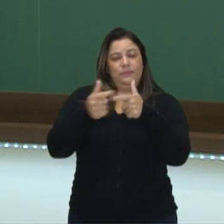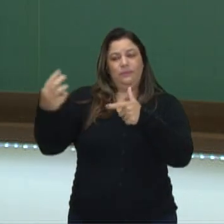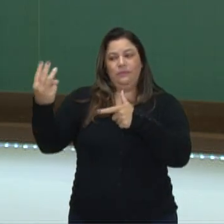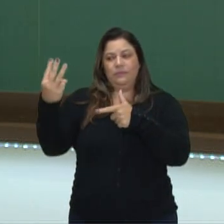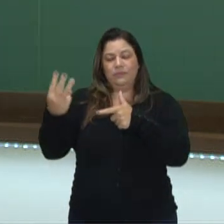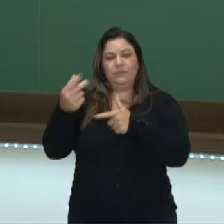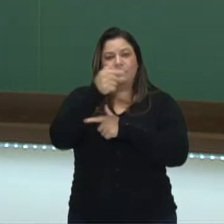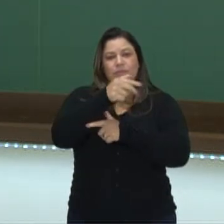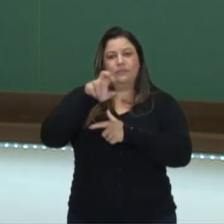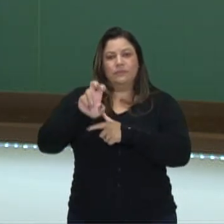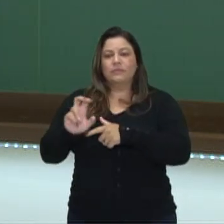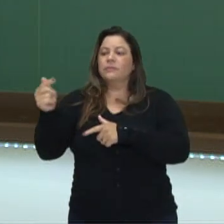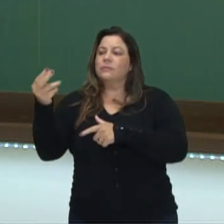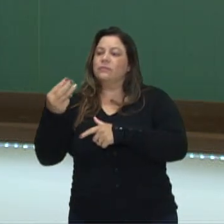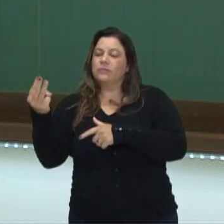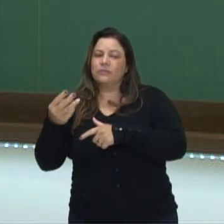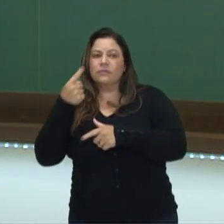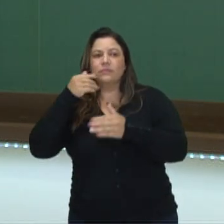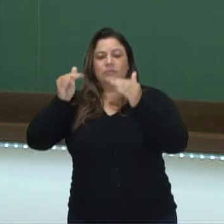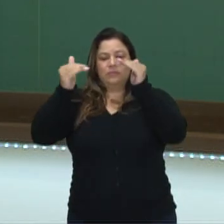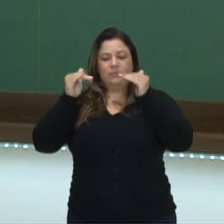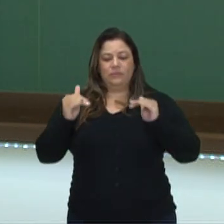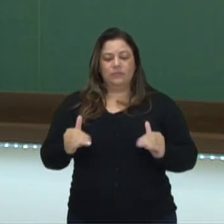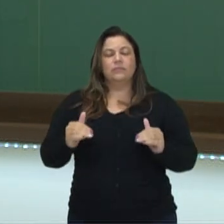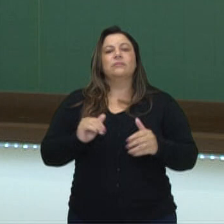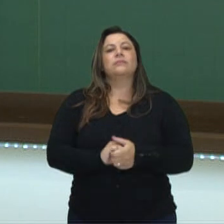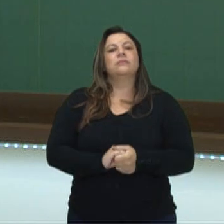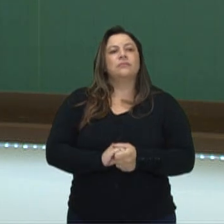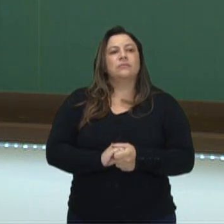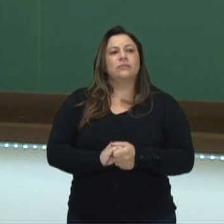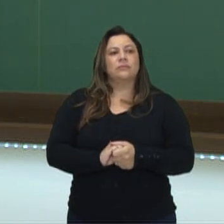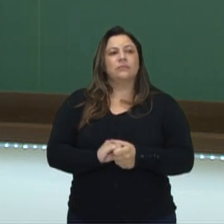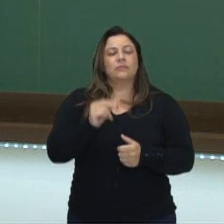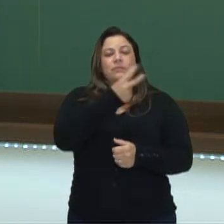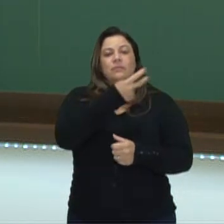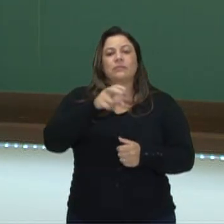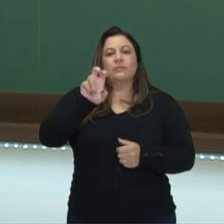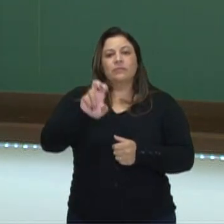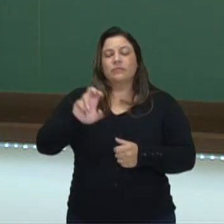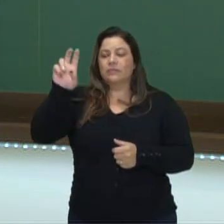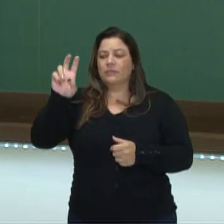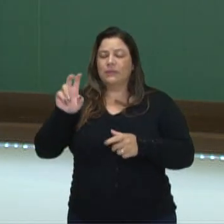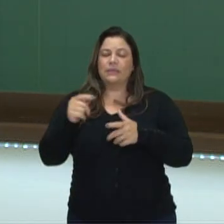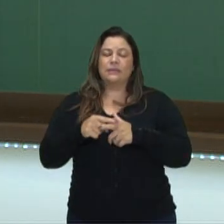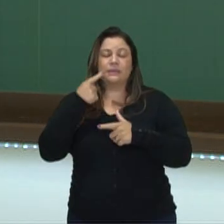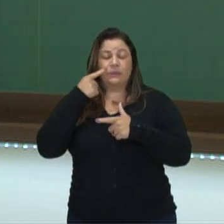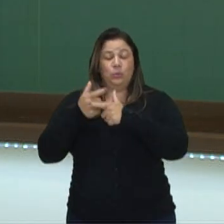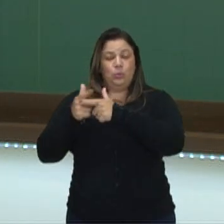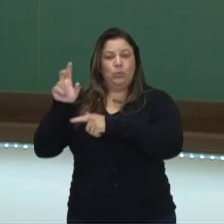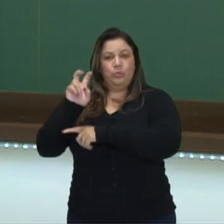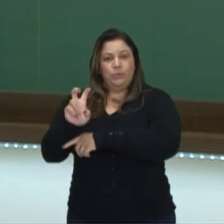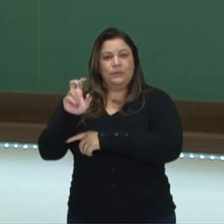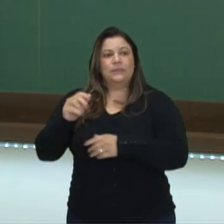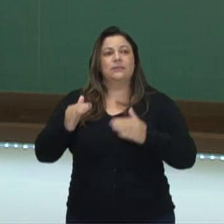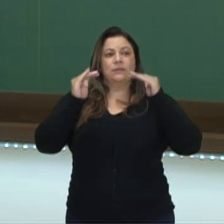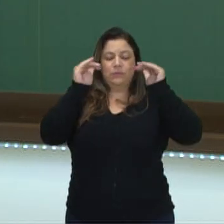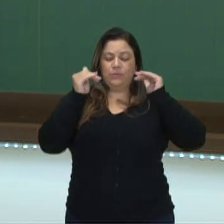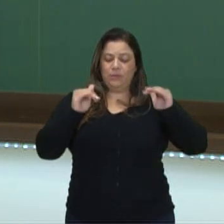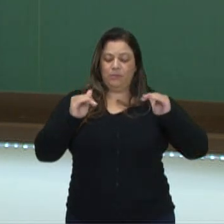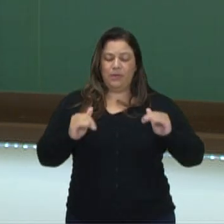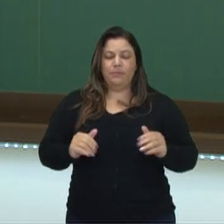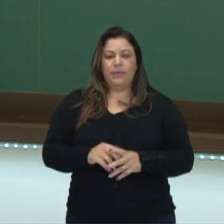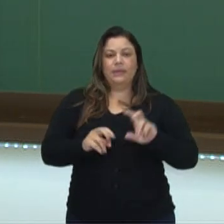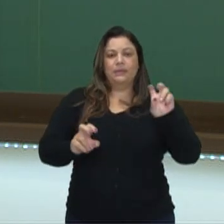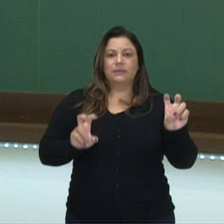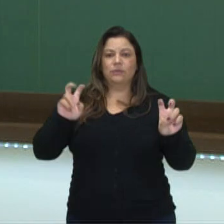dá 75. 75 dividido por 3 dá 25. 25 dividido por 5 dá 5.